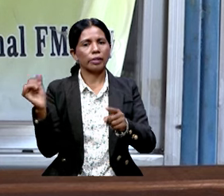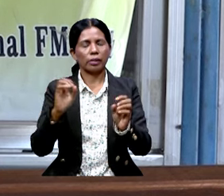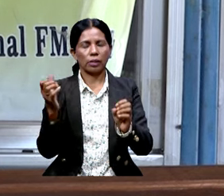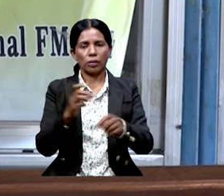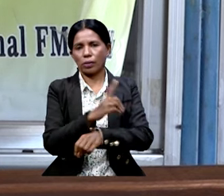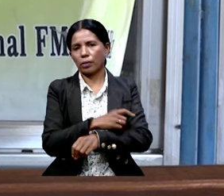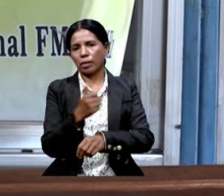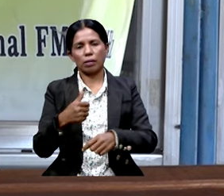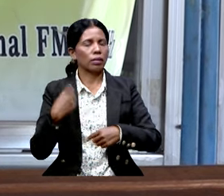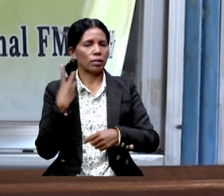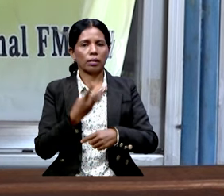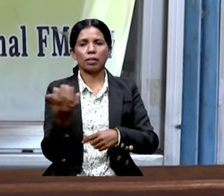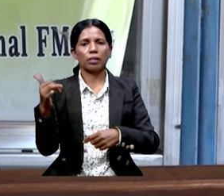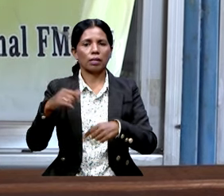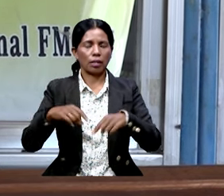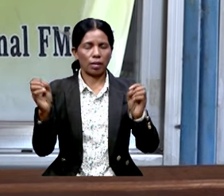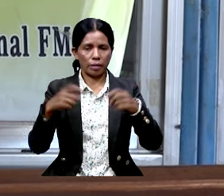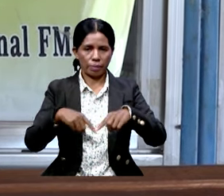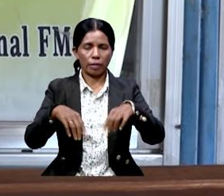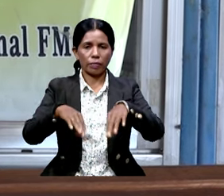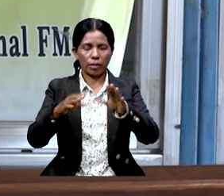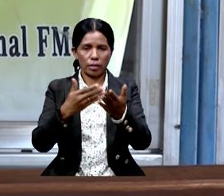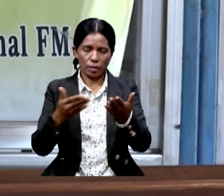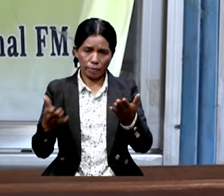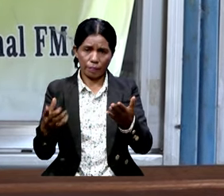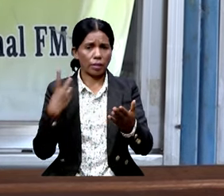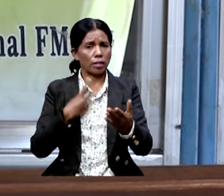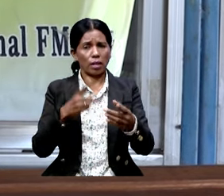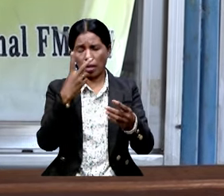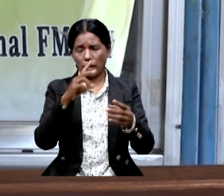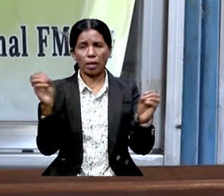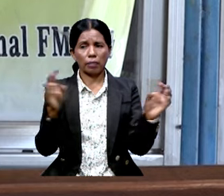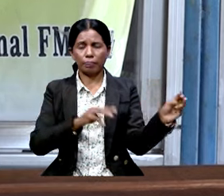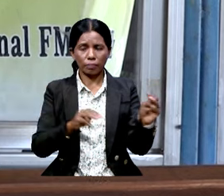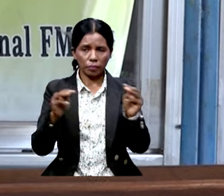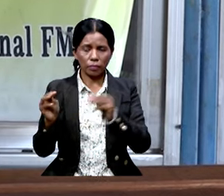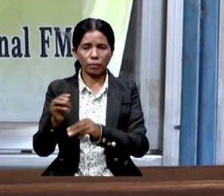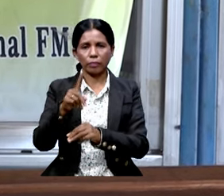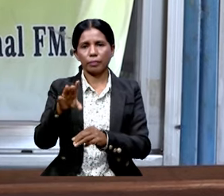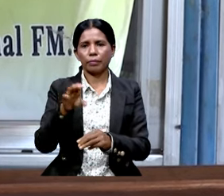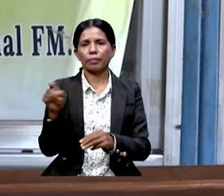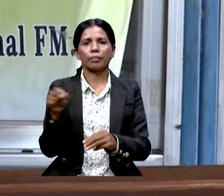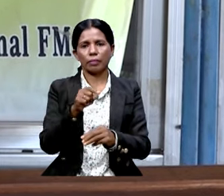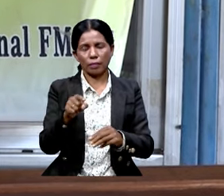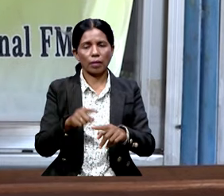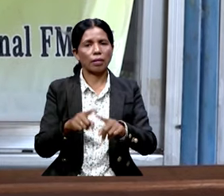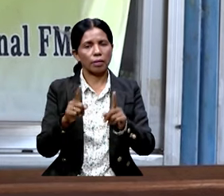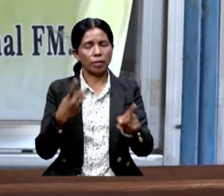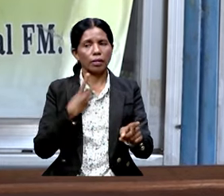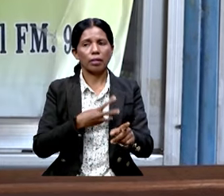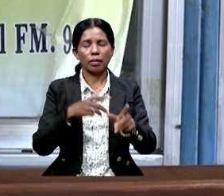kata iha la os mudanza 100%, mai be pel menos ita bele